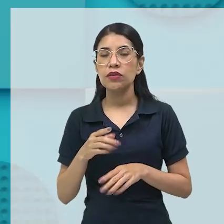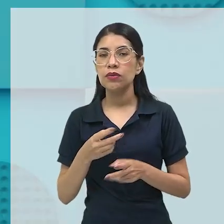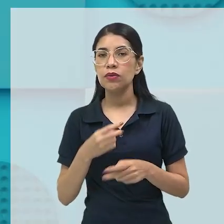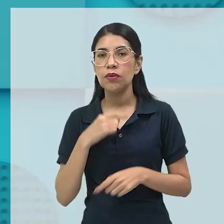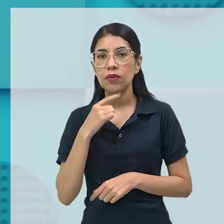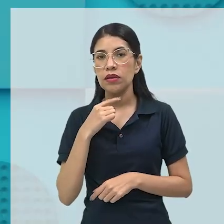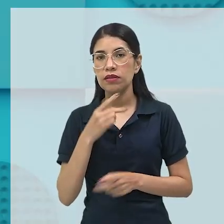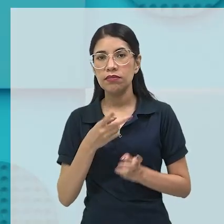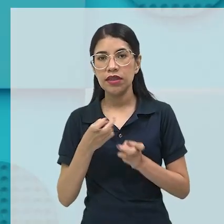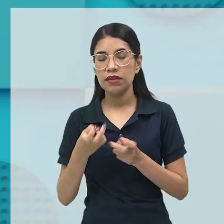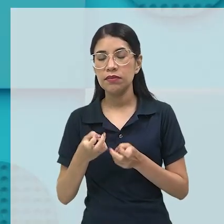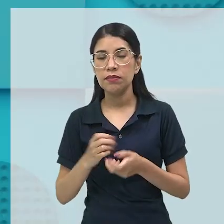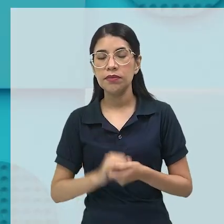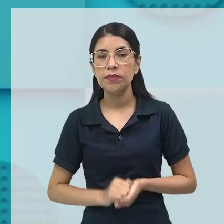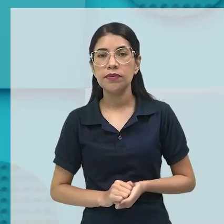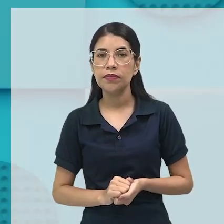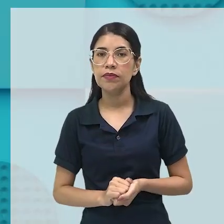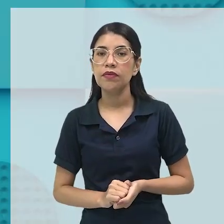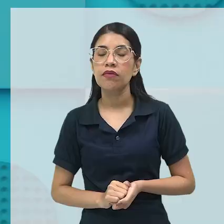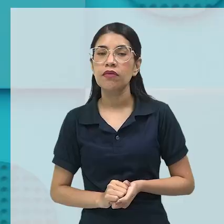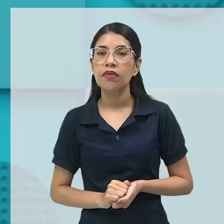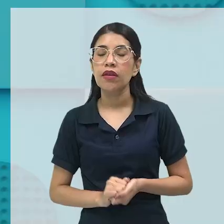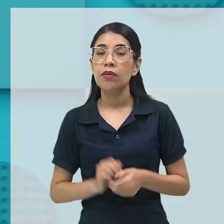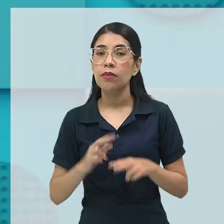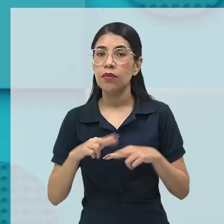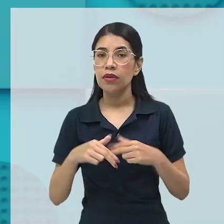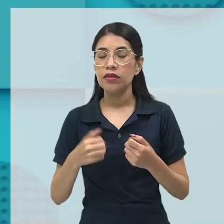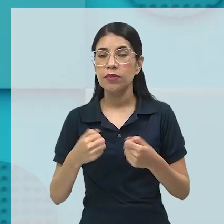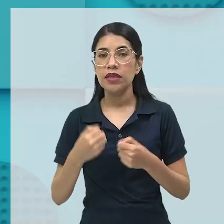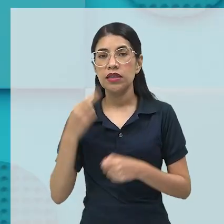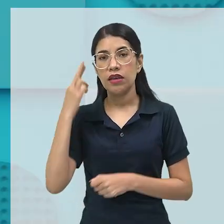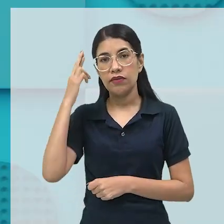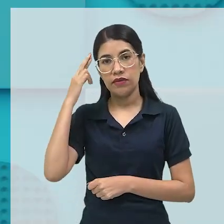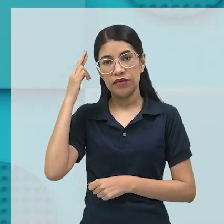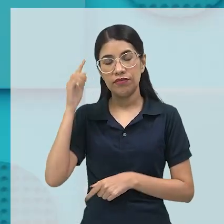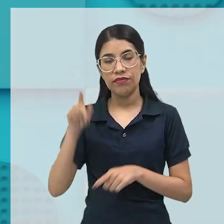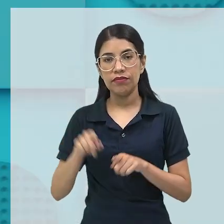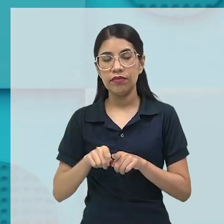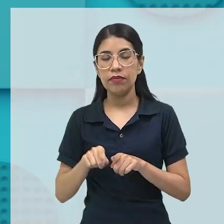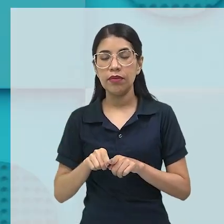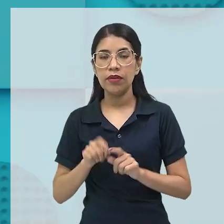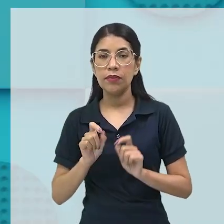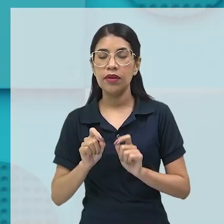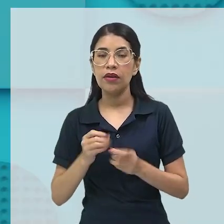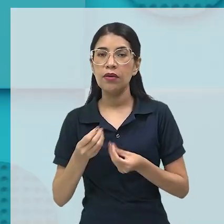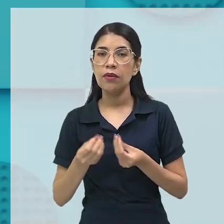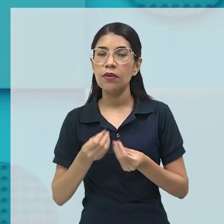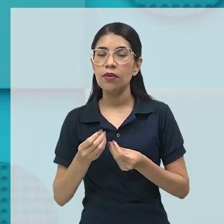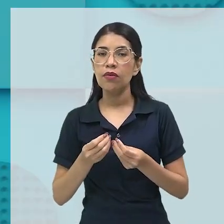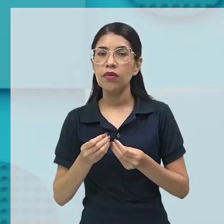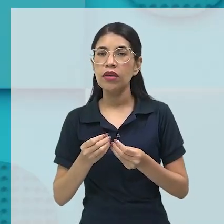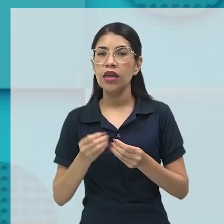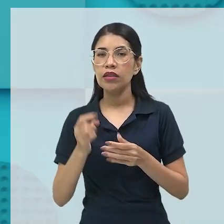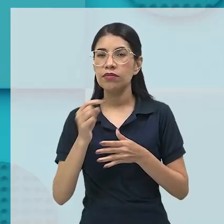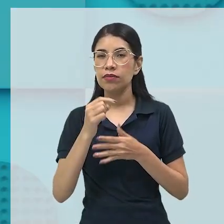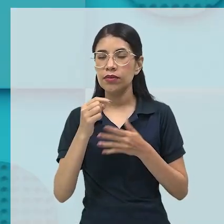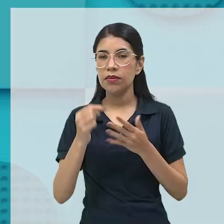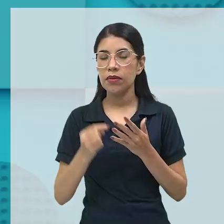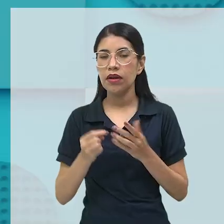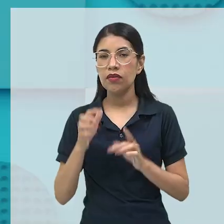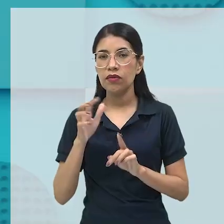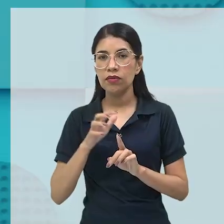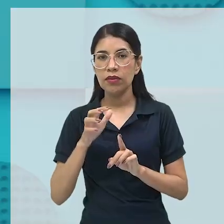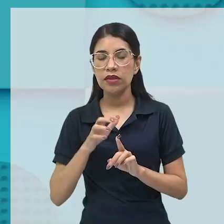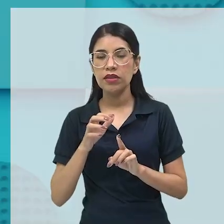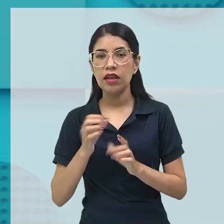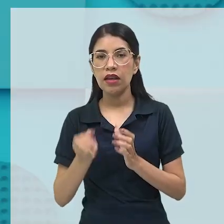dá conta. Então é importante a gente parar para refletir também como esses elementos eles influenciaram